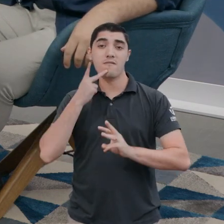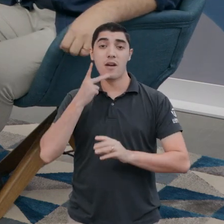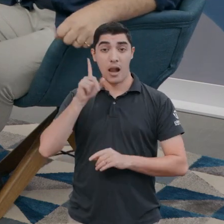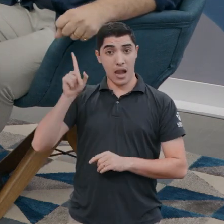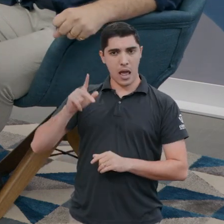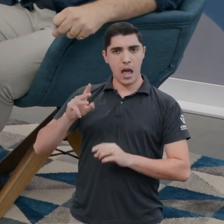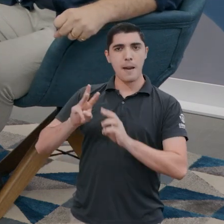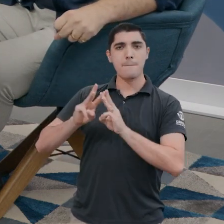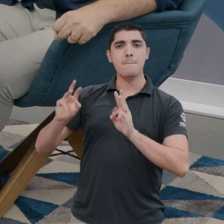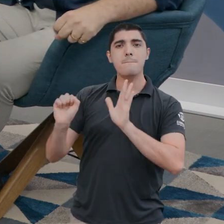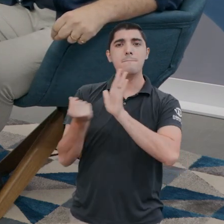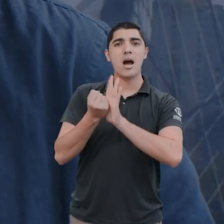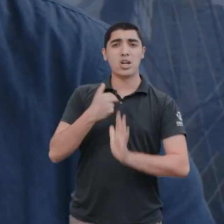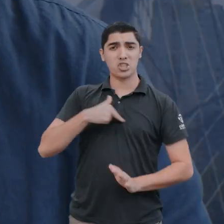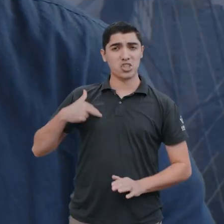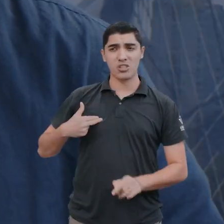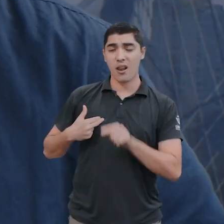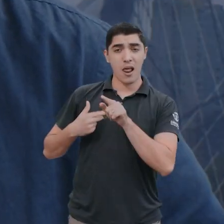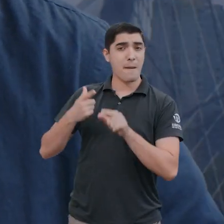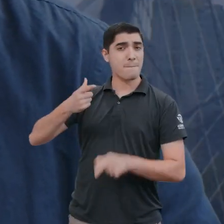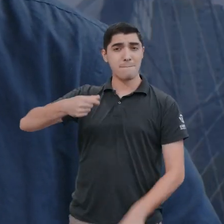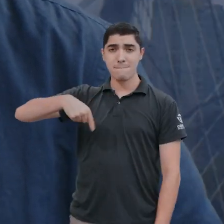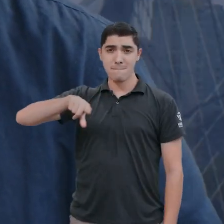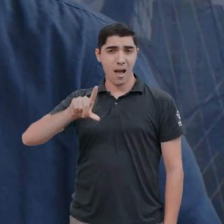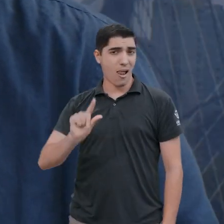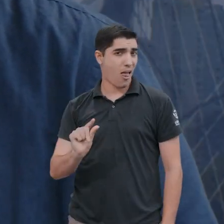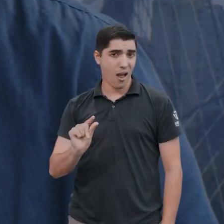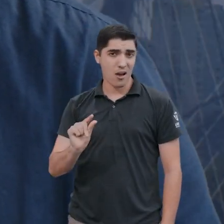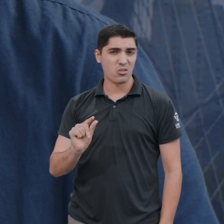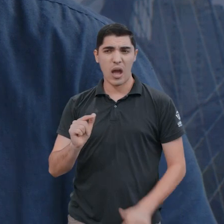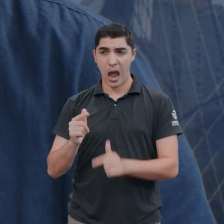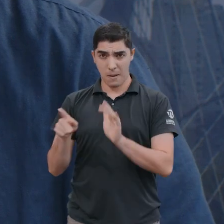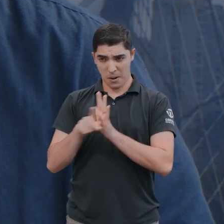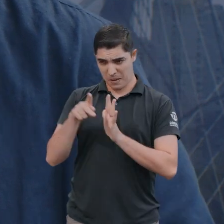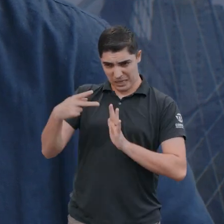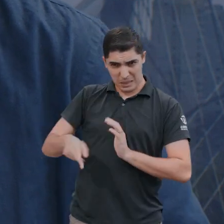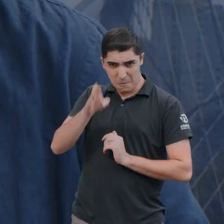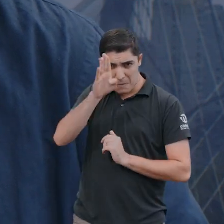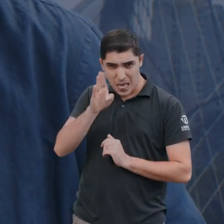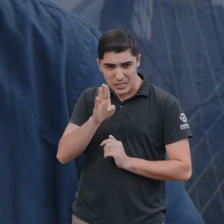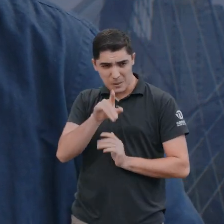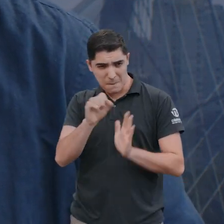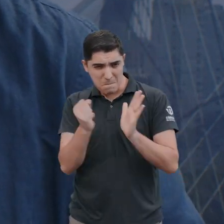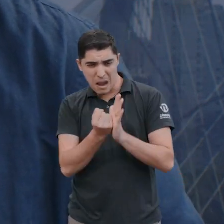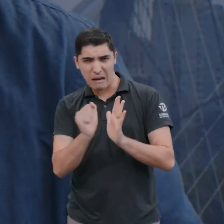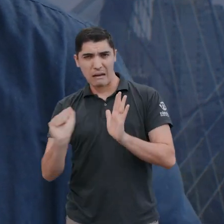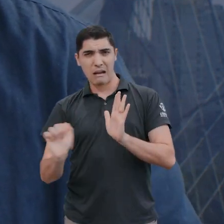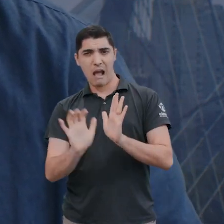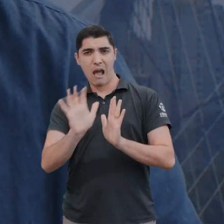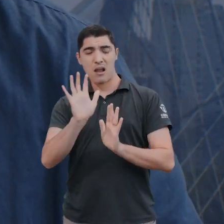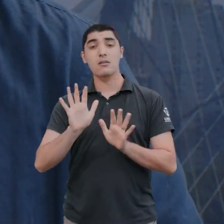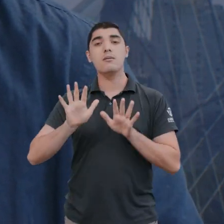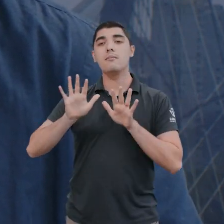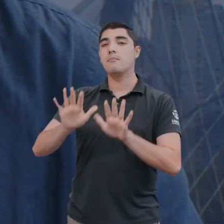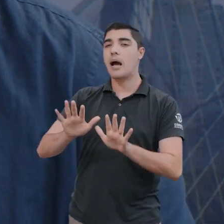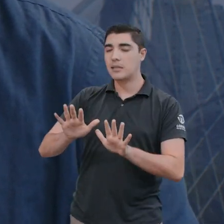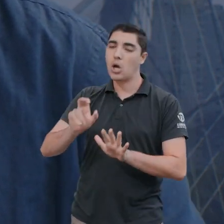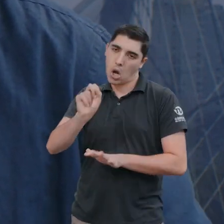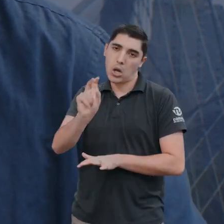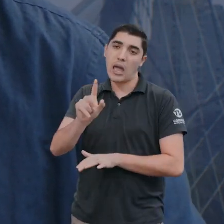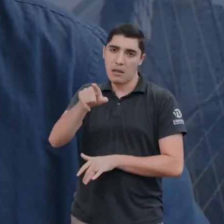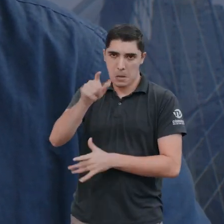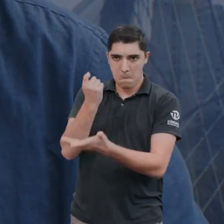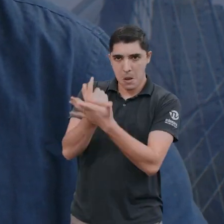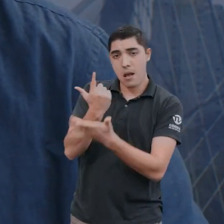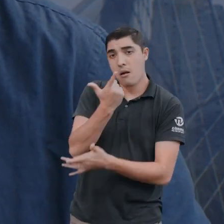marca chinesa, eu consigo comprar uma blusinha muito mais barato do que de uma marca local, você precisa levar em consideração que o que foi pago